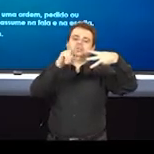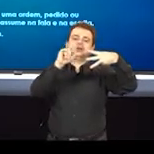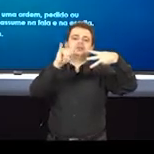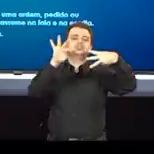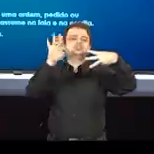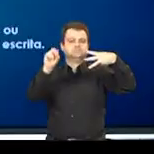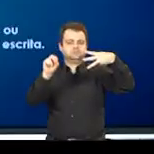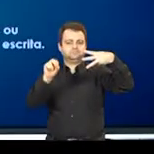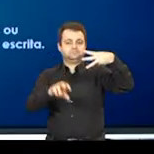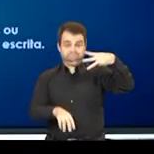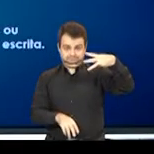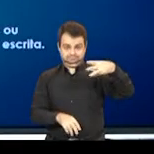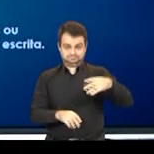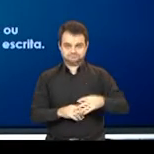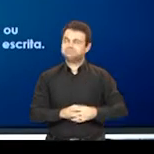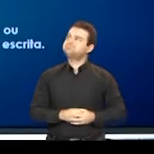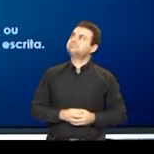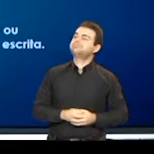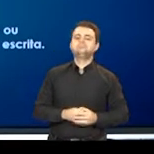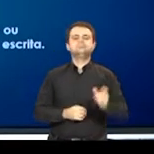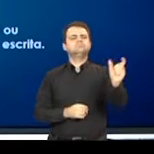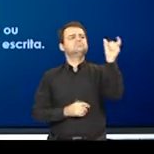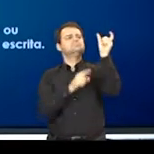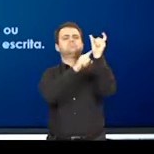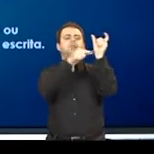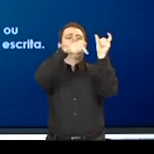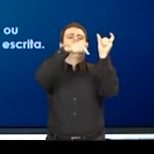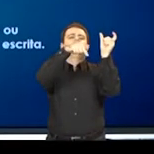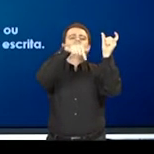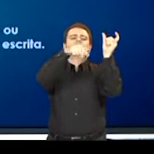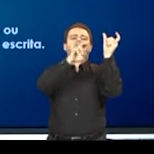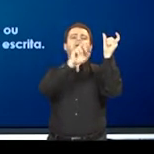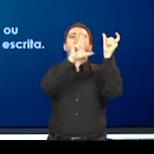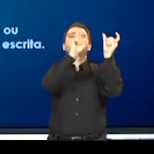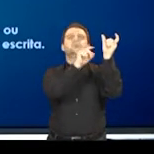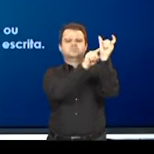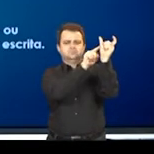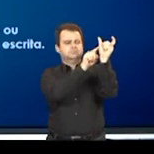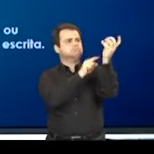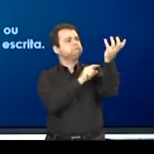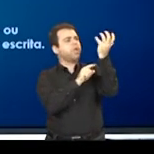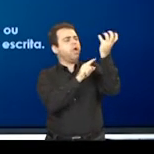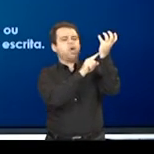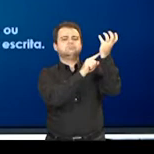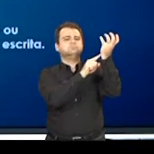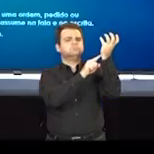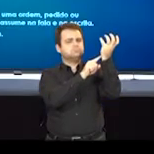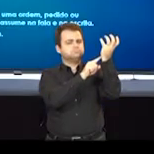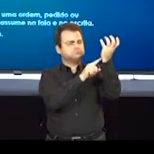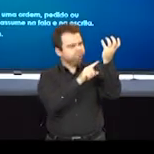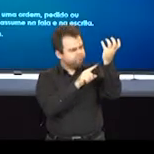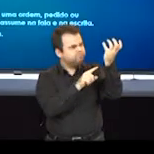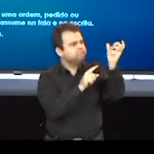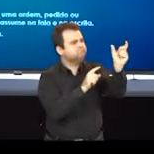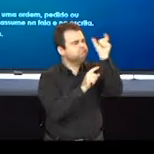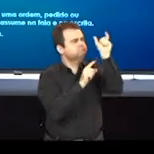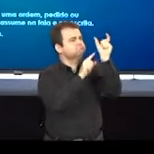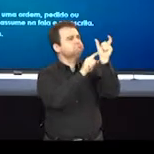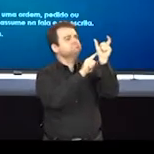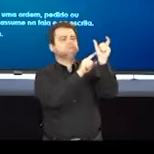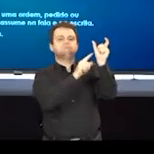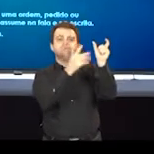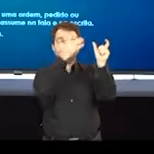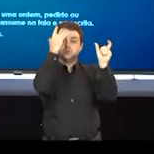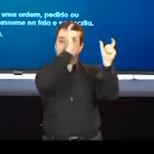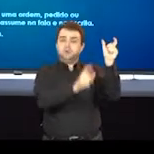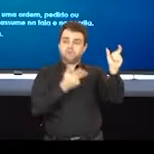Olha só, quero. Existe alguma possibilidade desse querer, no caso não querer, ele não acontecer? A pessoa está falando enfaticamente,